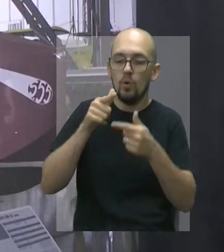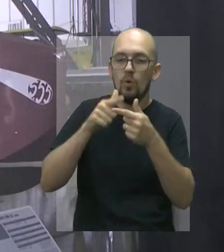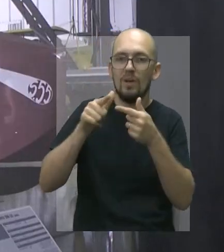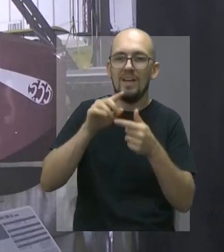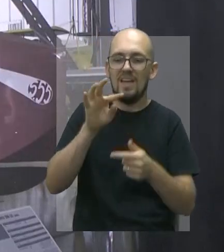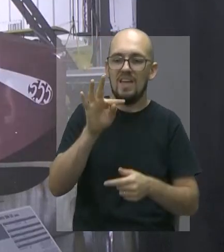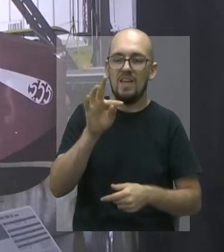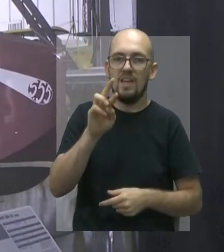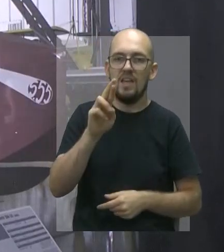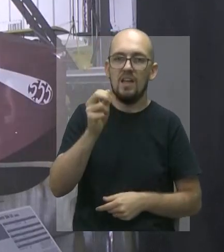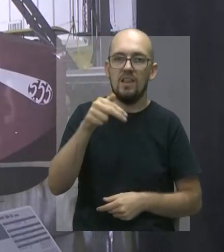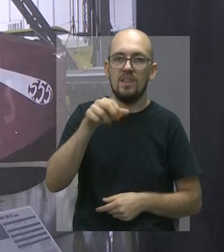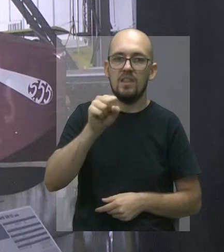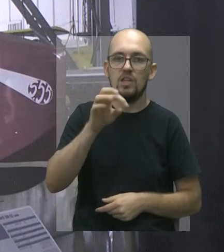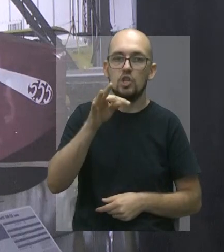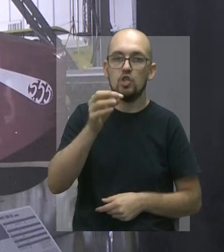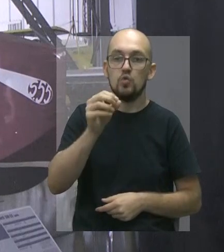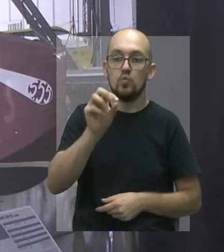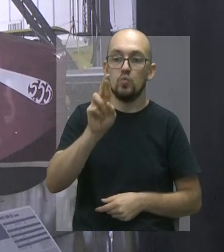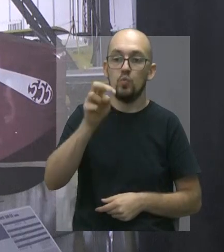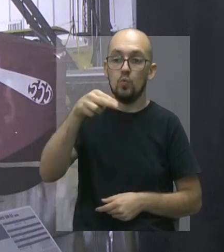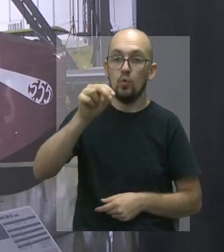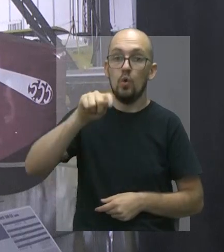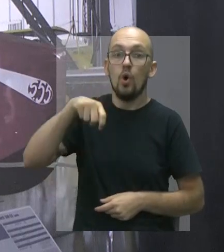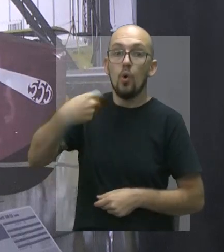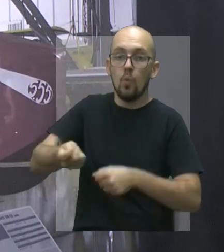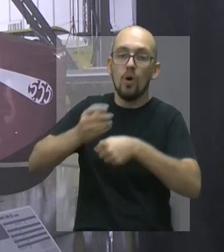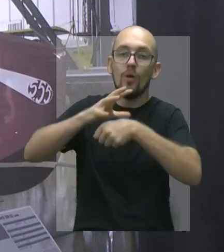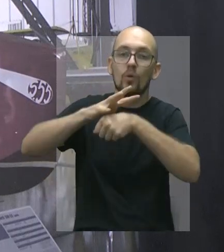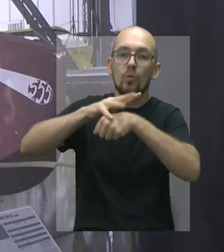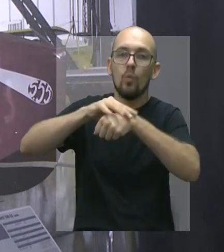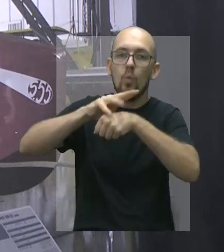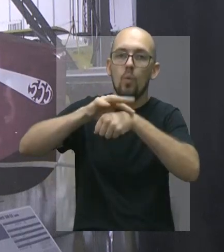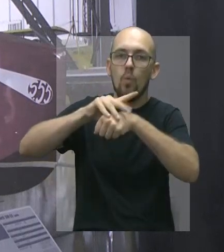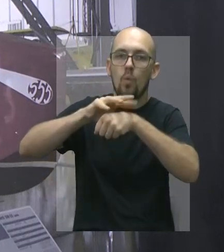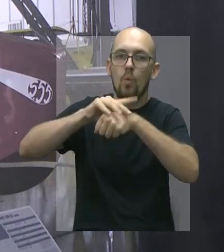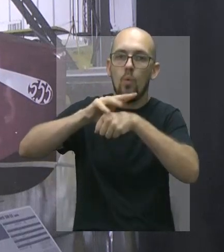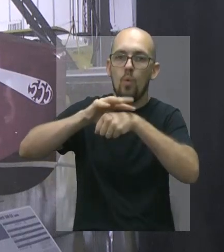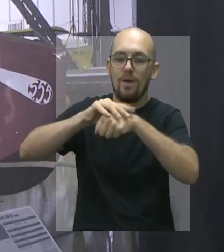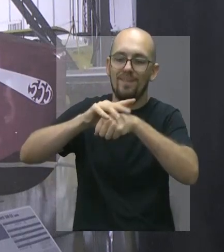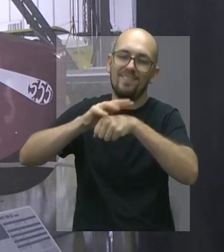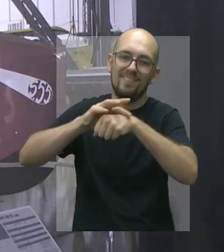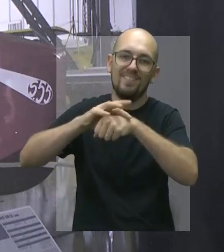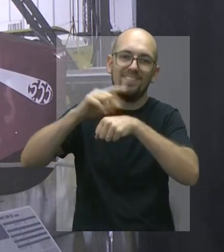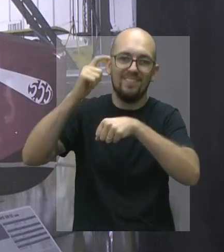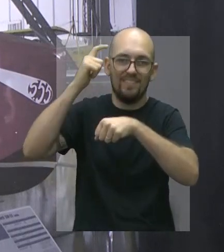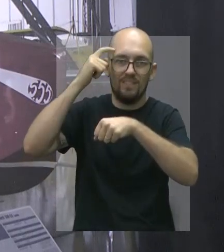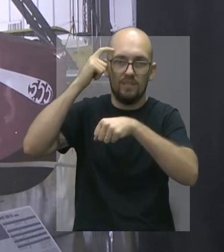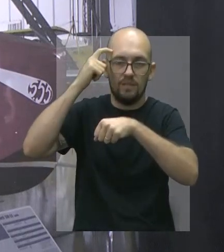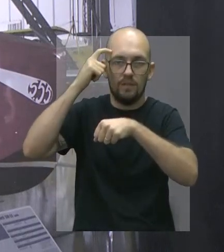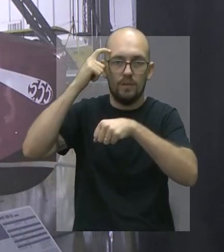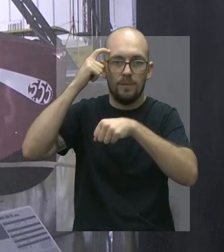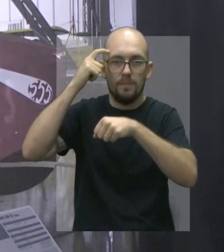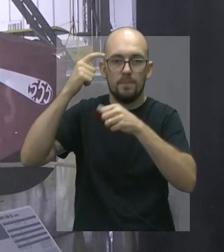nome da doença mental, né? Em psiquiatria a gente chama de transtorno, tá? E ele,